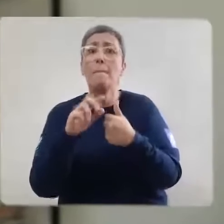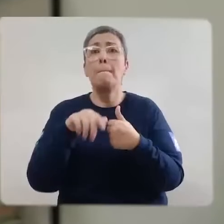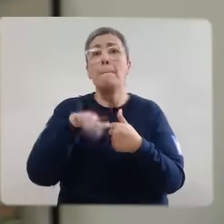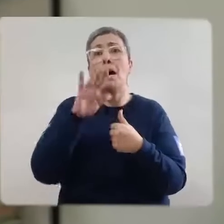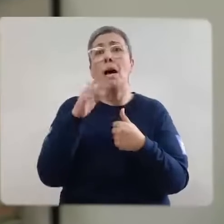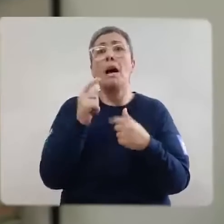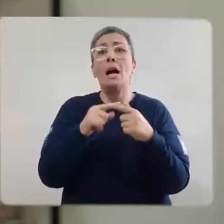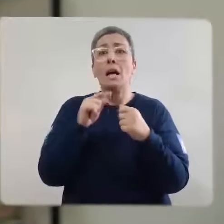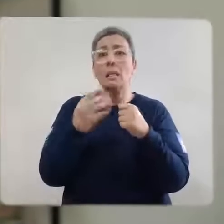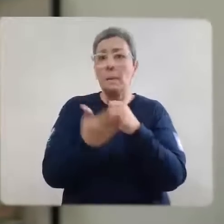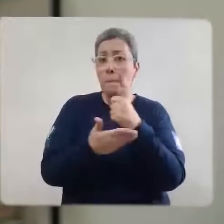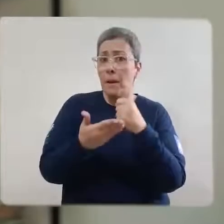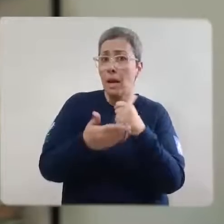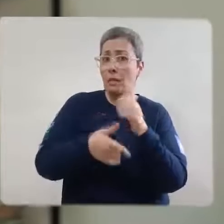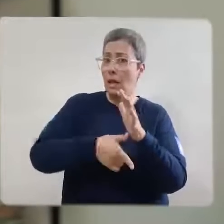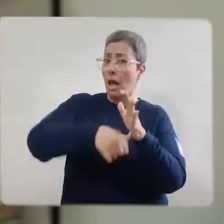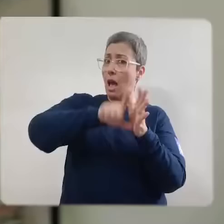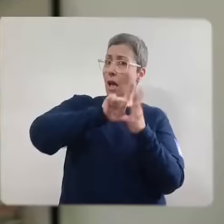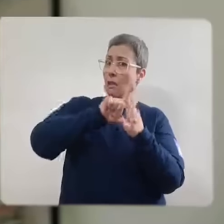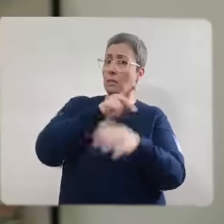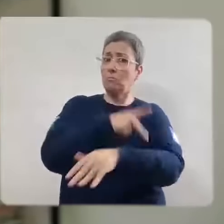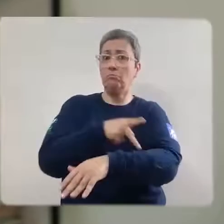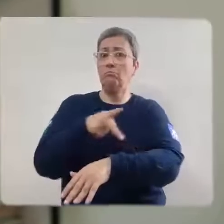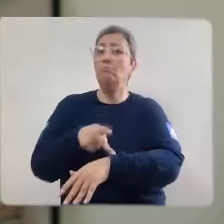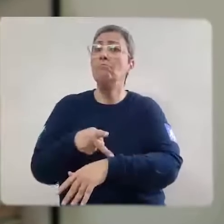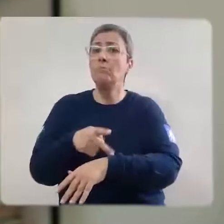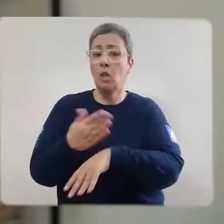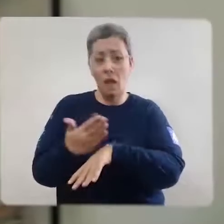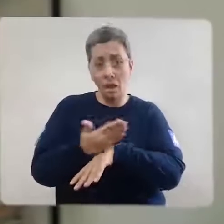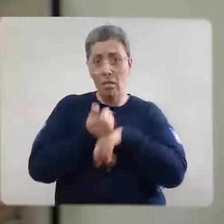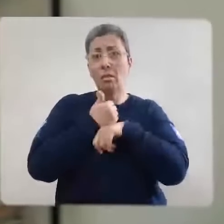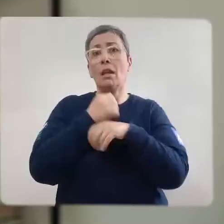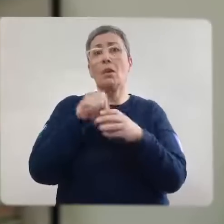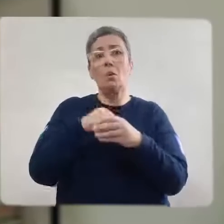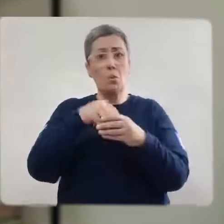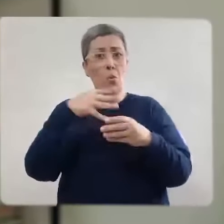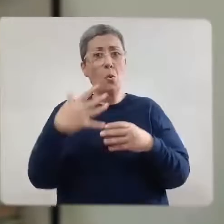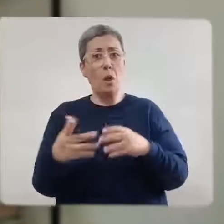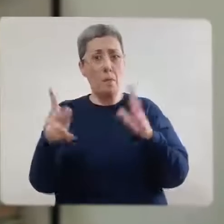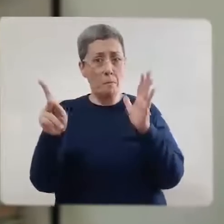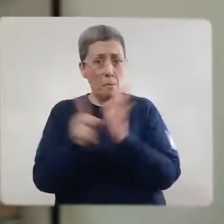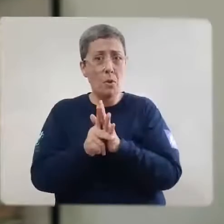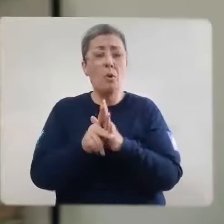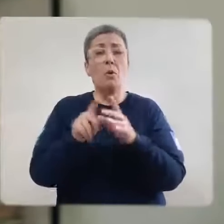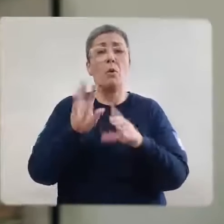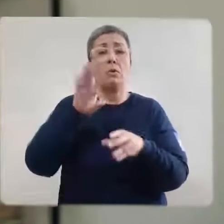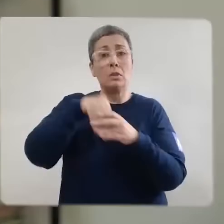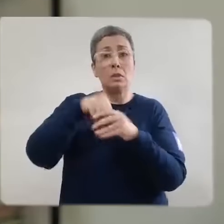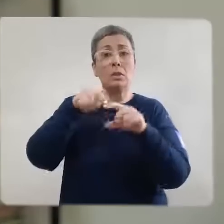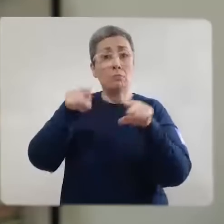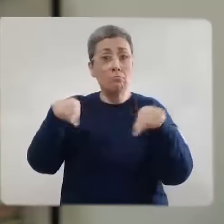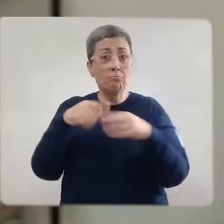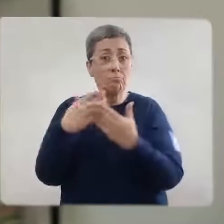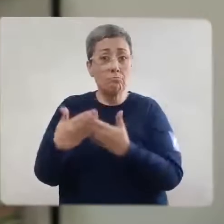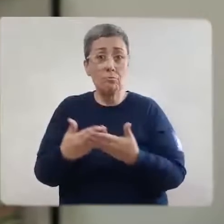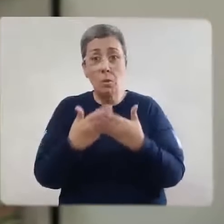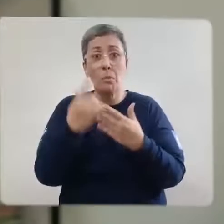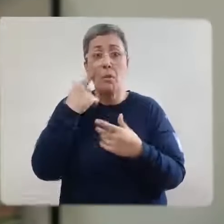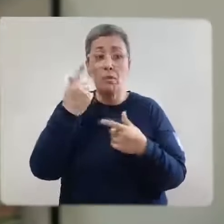mais pré-acadêmicas, que antecedem esse conteúdo propriamente dito de sala,